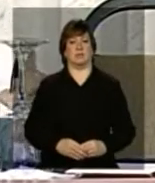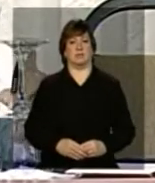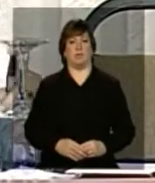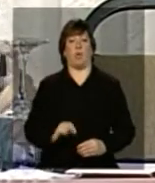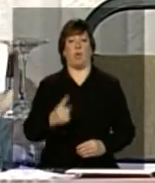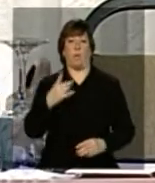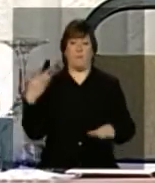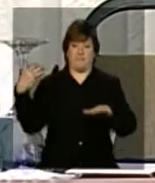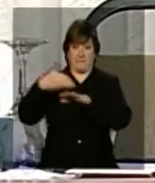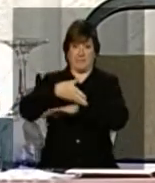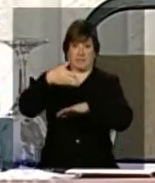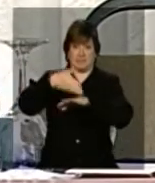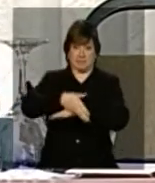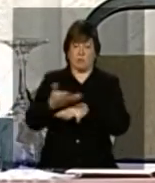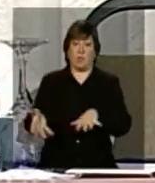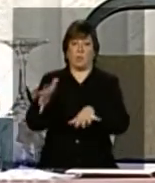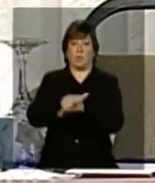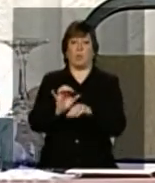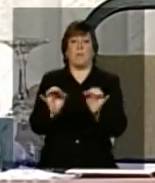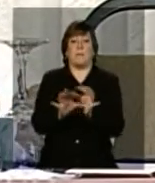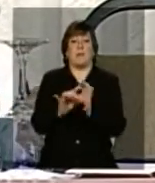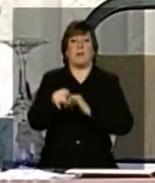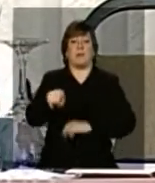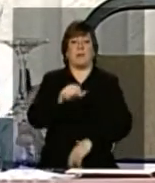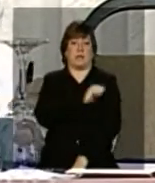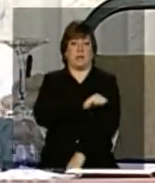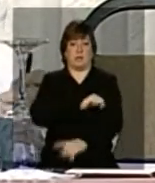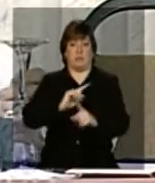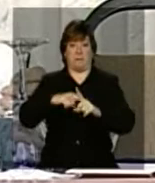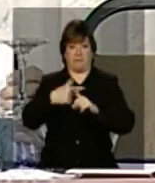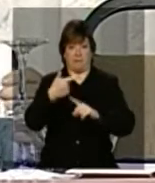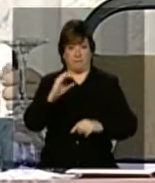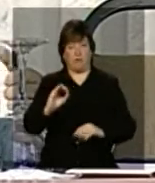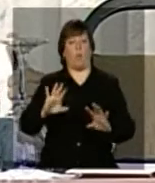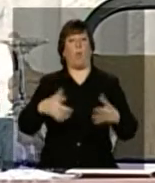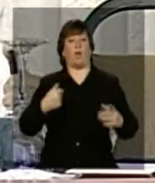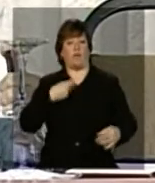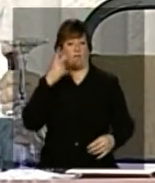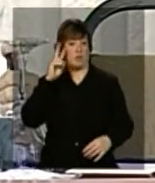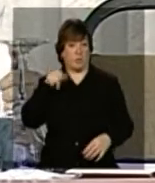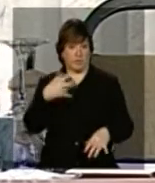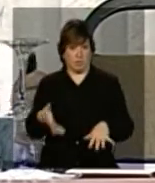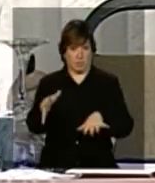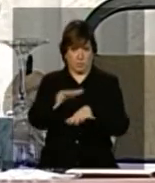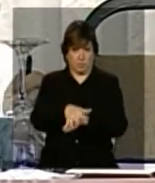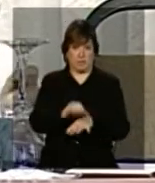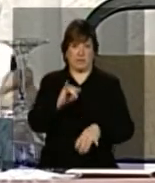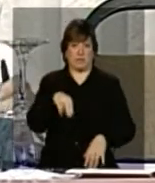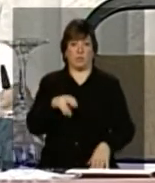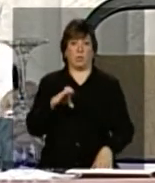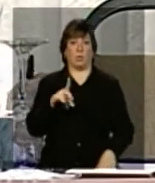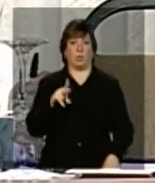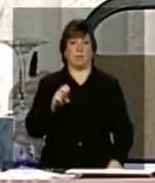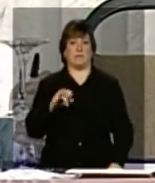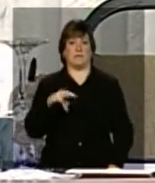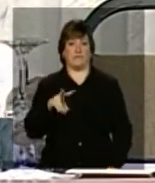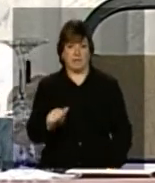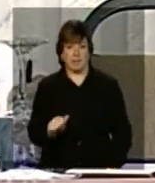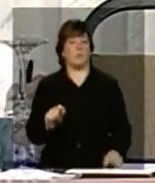participação inclusiva na preparação do Rio Mais 20. E quando eu digo inclusiva,